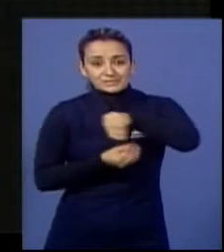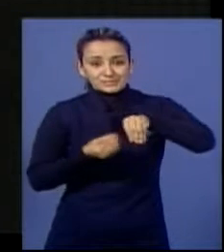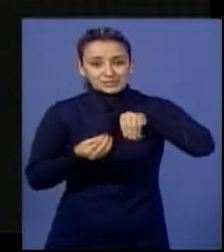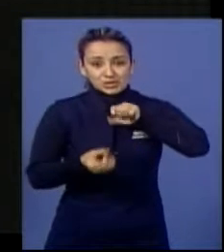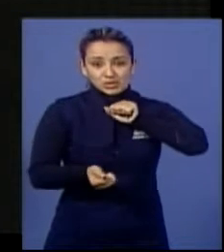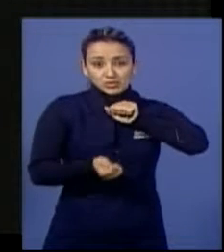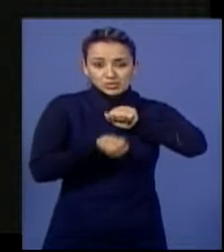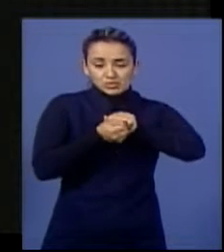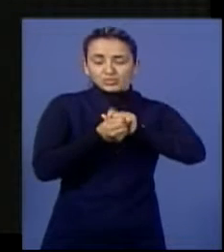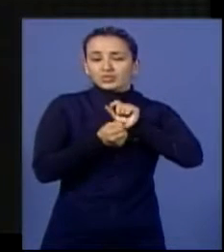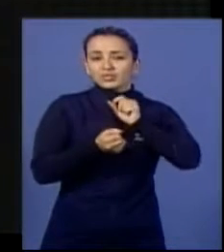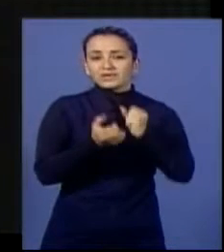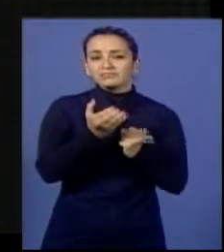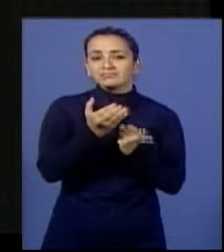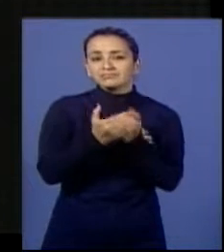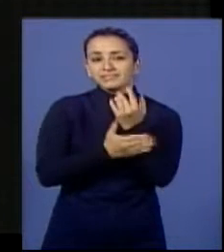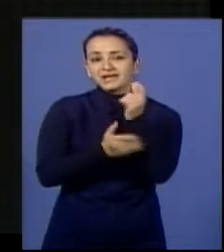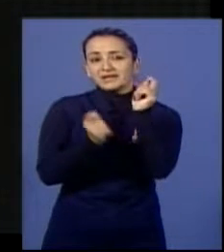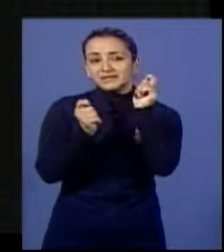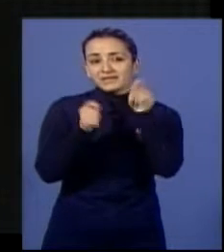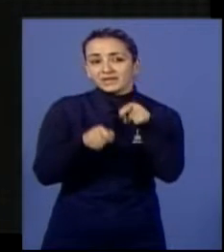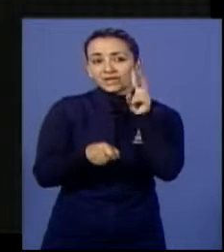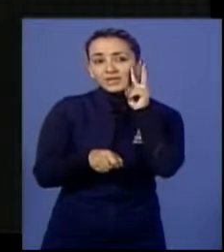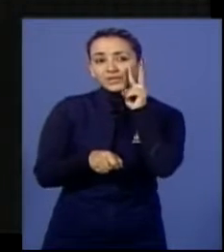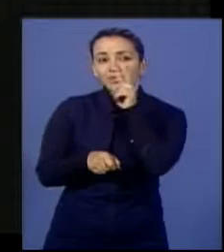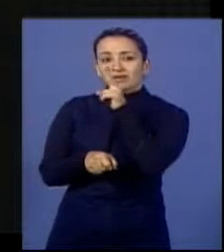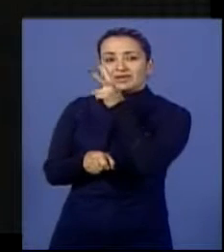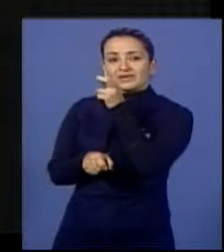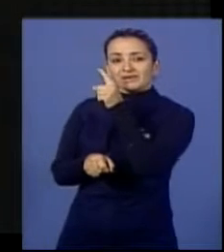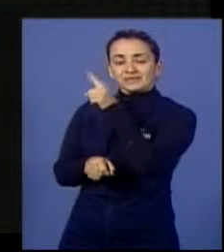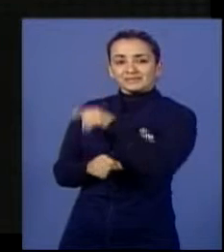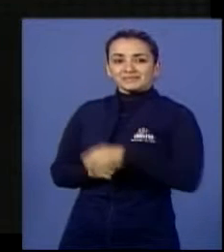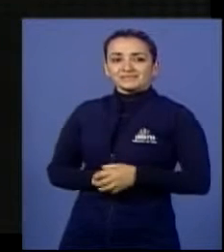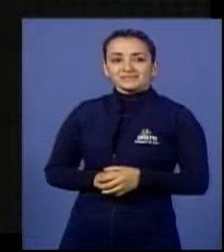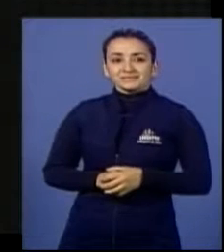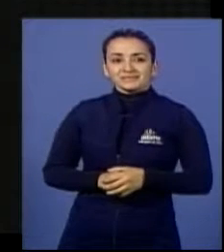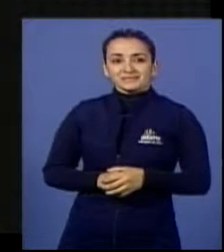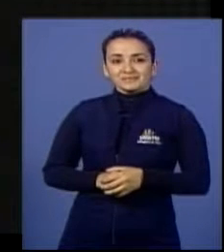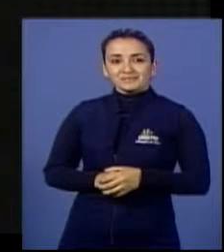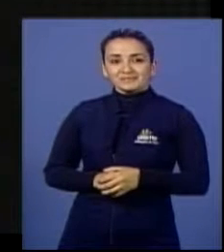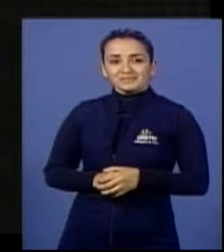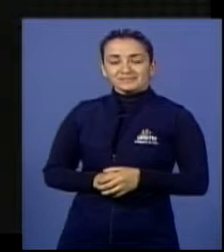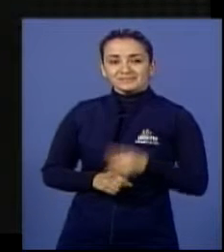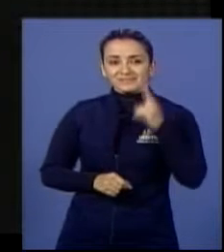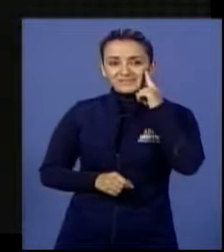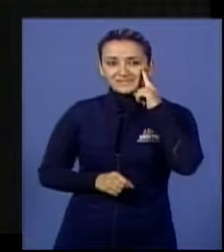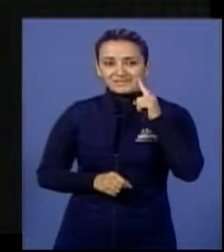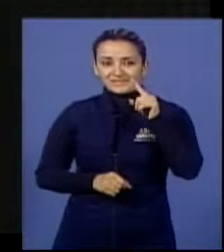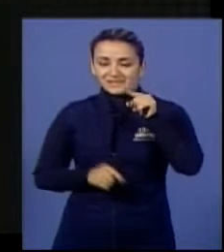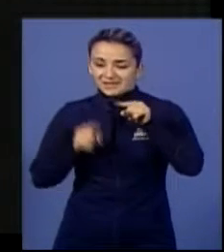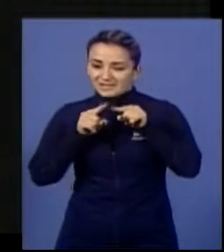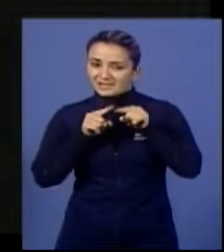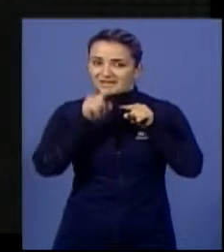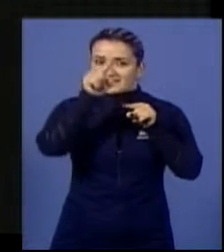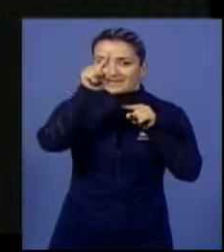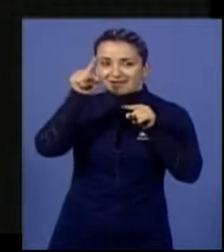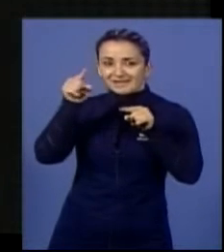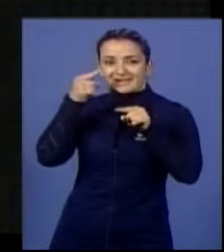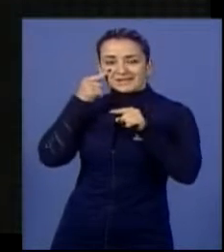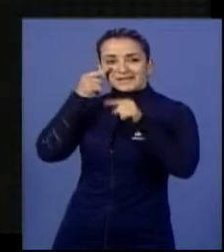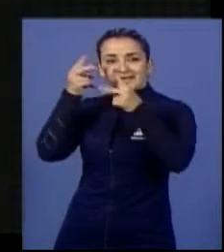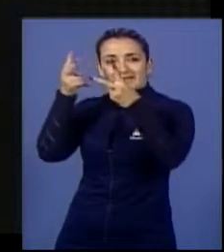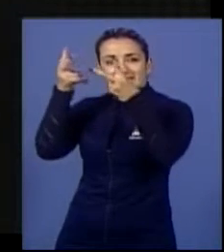Quando eles reagirem, vai fazer a união nessa porção aqui, ó. E essa porção aqui, se você prestar atenção,